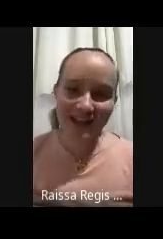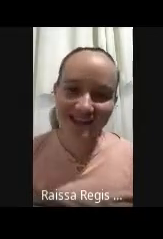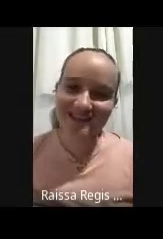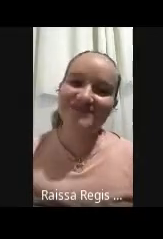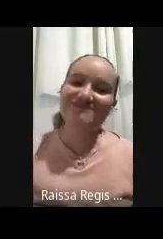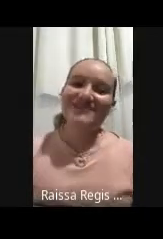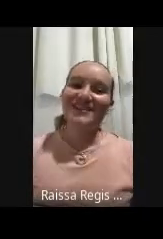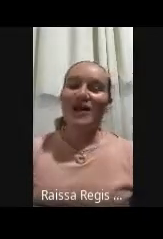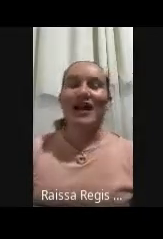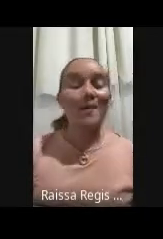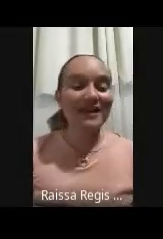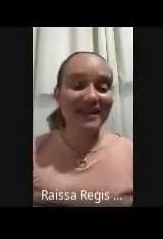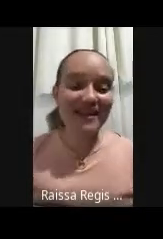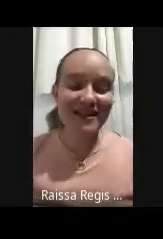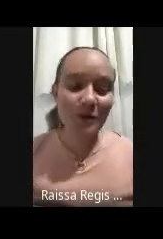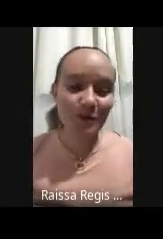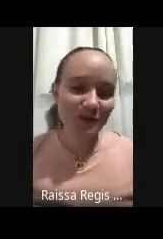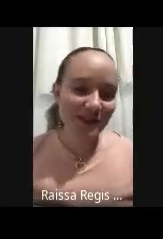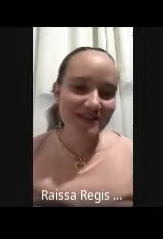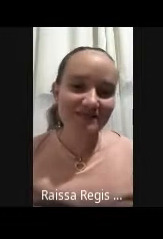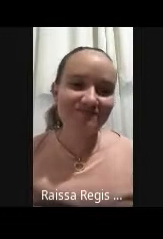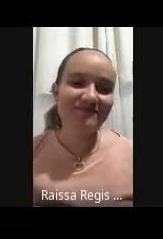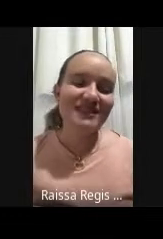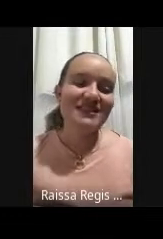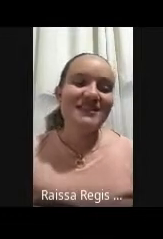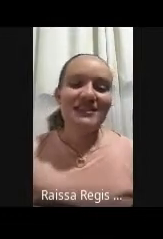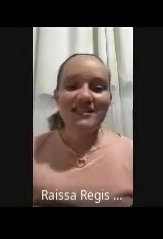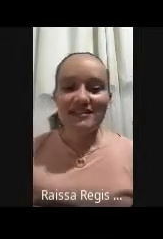para eles aprender a língua portuguesa,